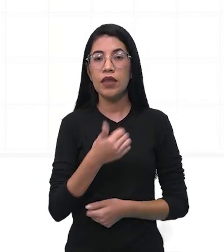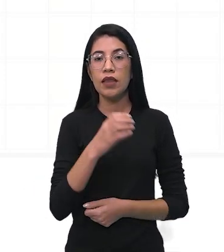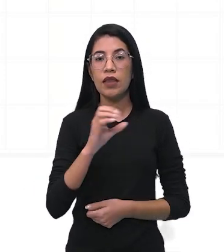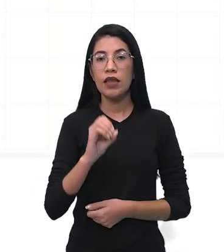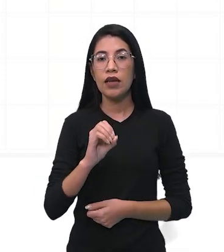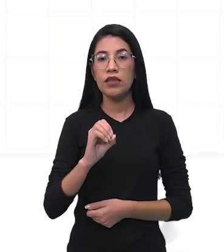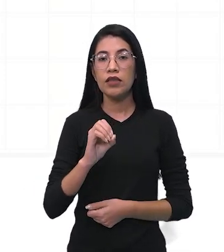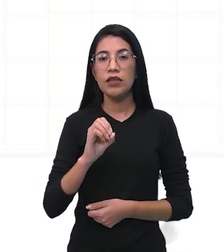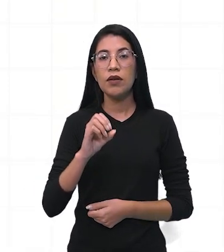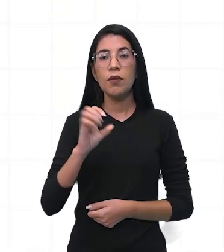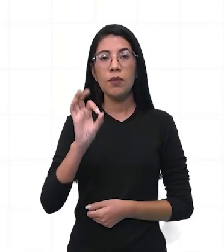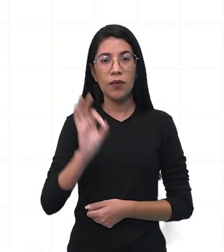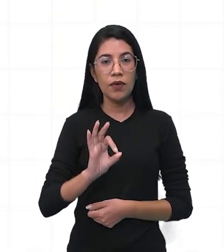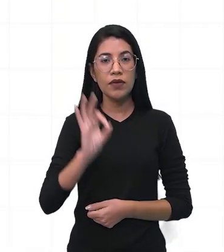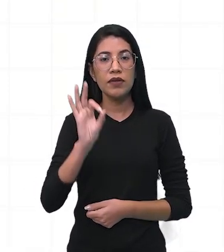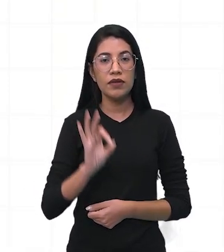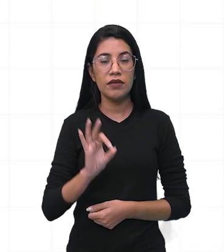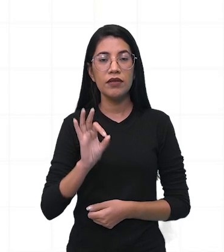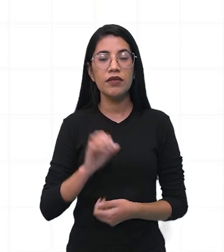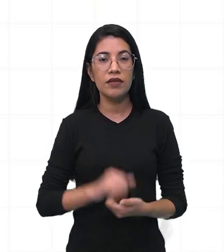10%, certo?